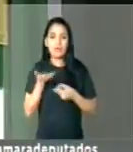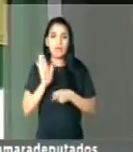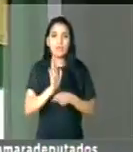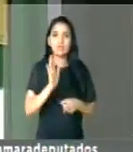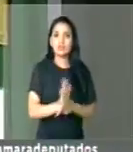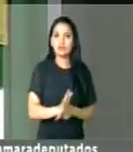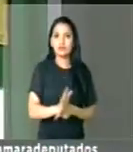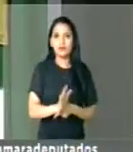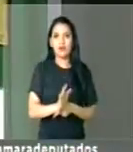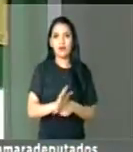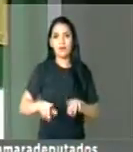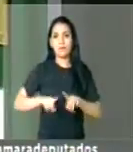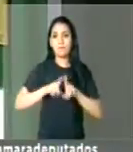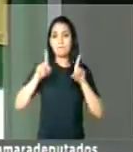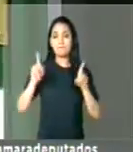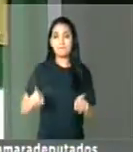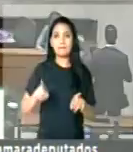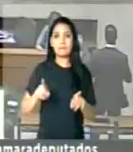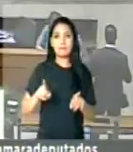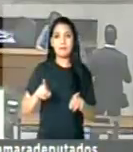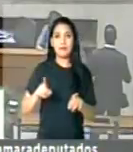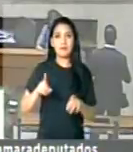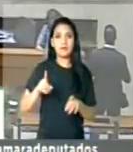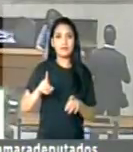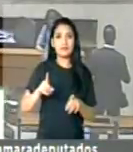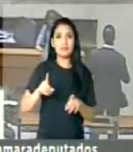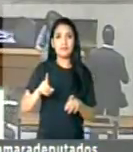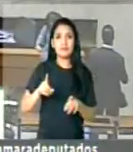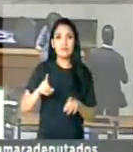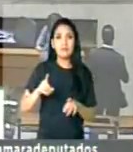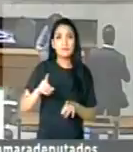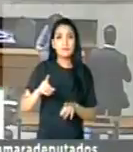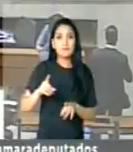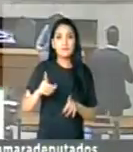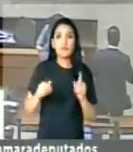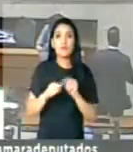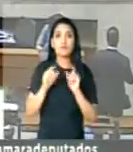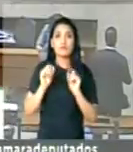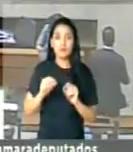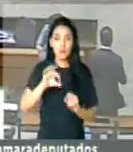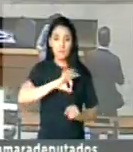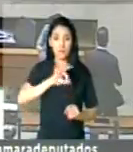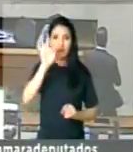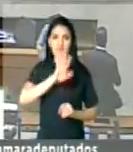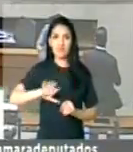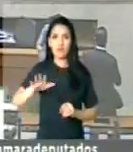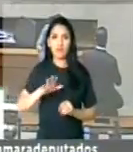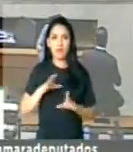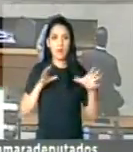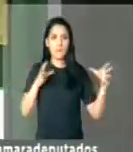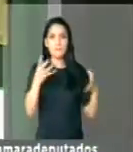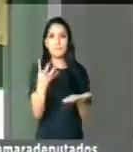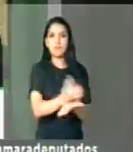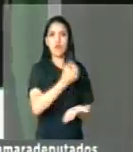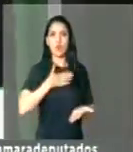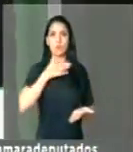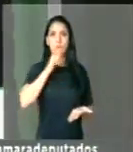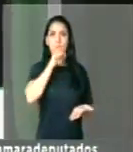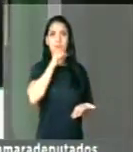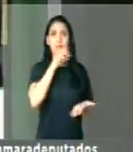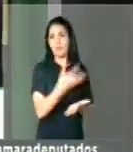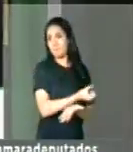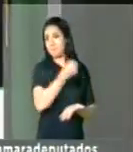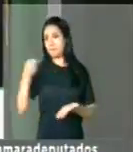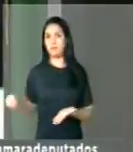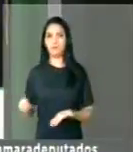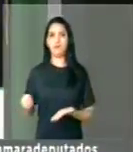brutalmente... Deputada, eu vou dar mais um minuto, tá bom? Ela foi brutalmente detida pela Polícia Federal naquele momento. Ele chegou na